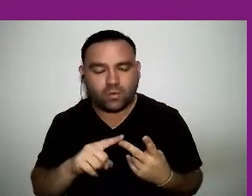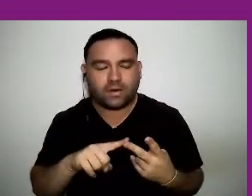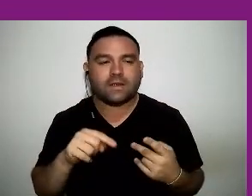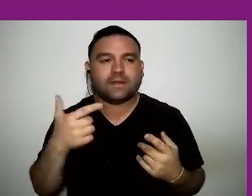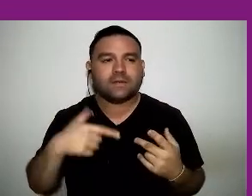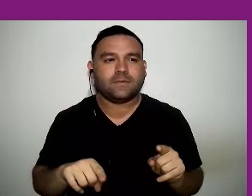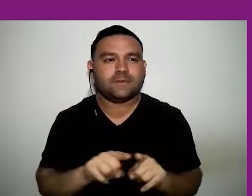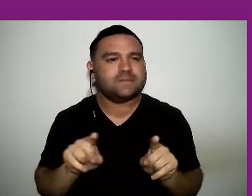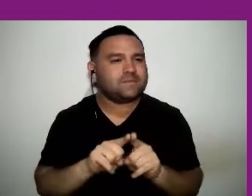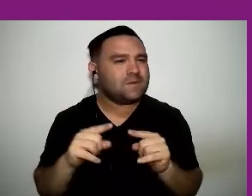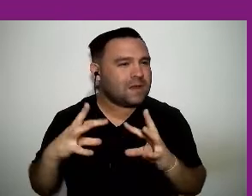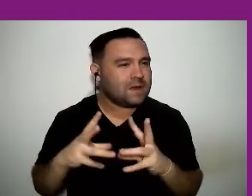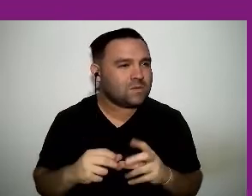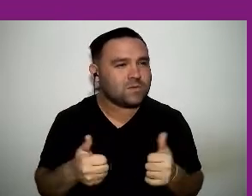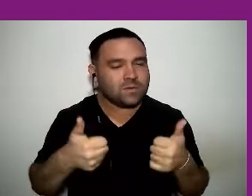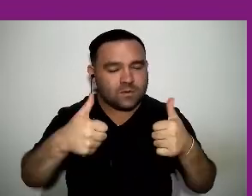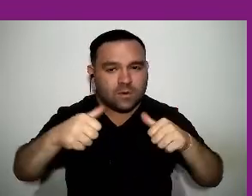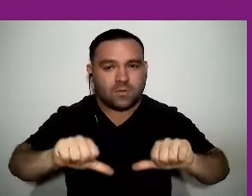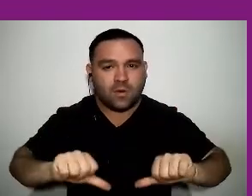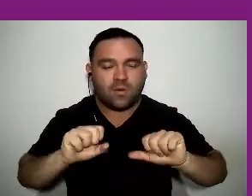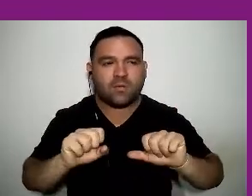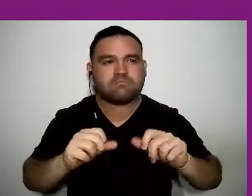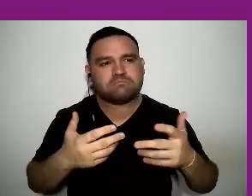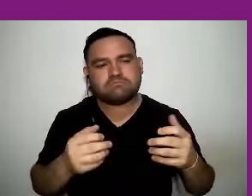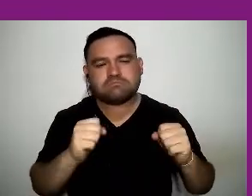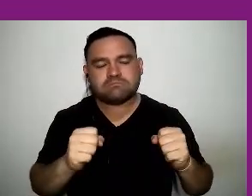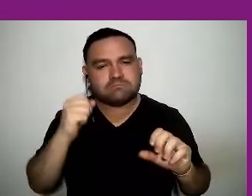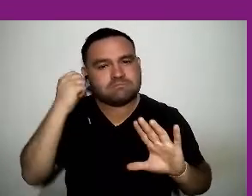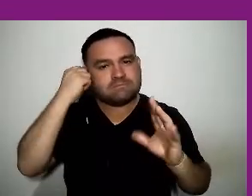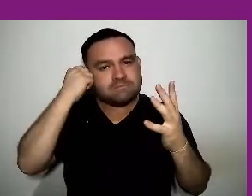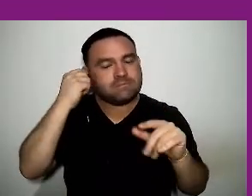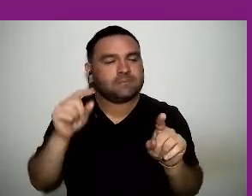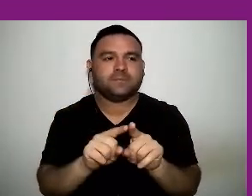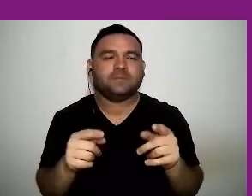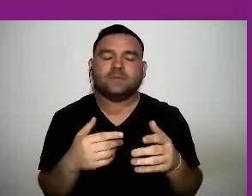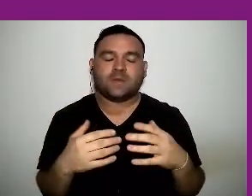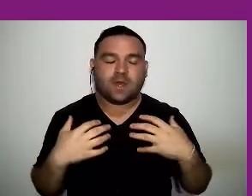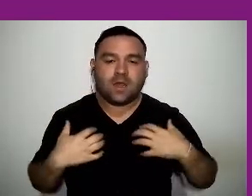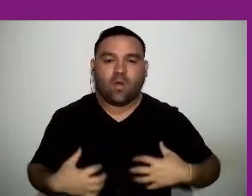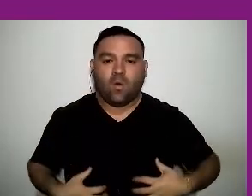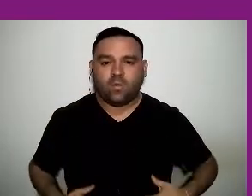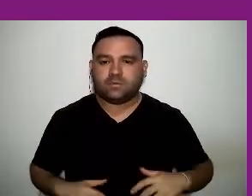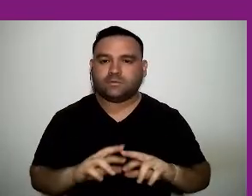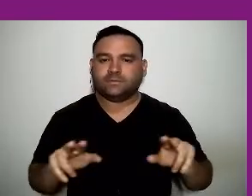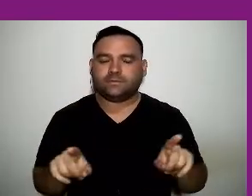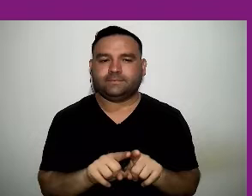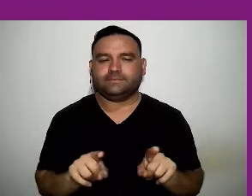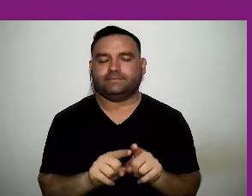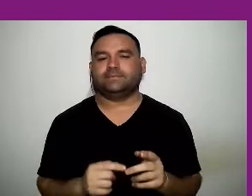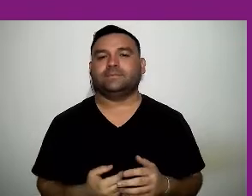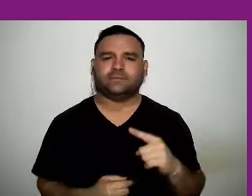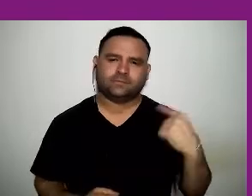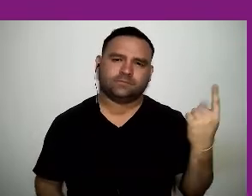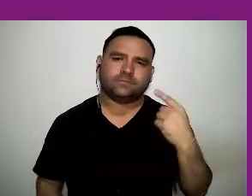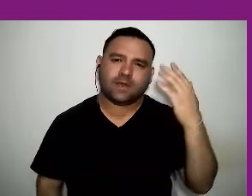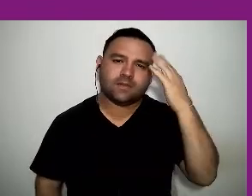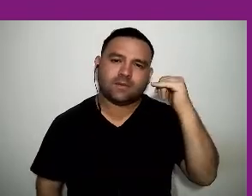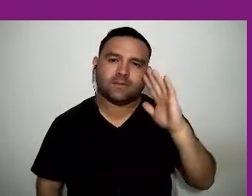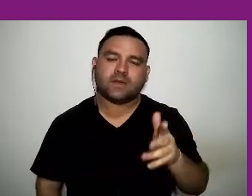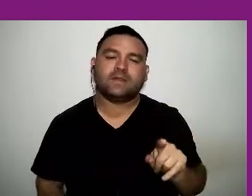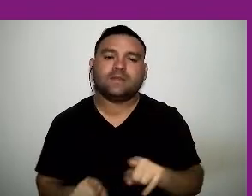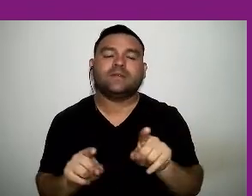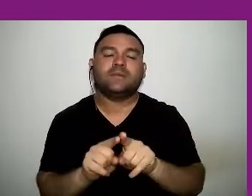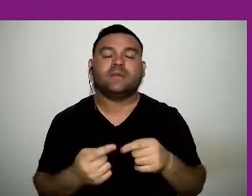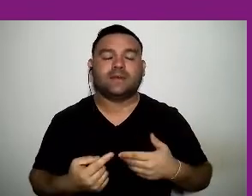depois, com todas as complicações acerca disso, em diferentes órgãos. Bem, já sabemos, né, que o tempo